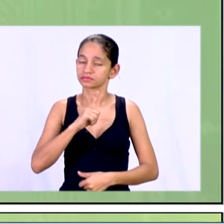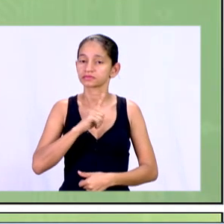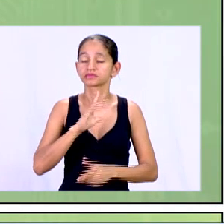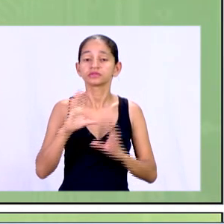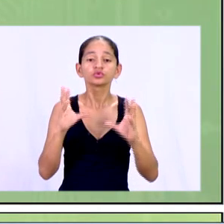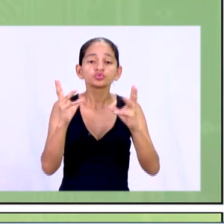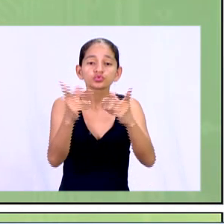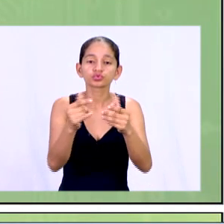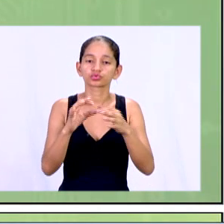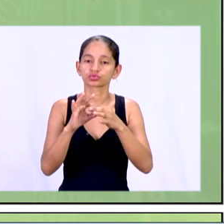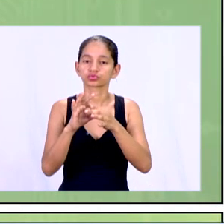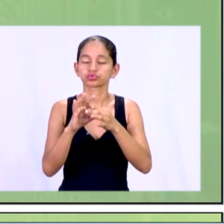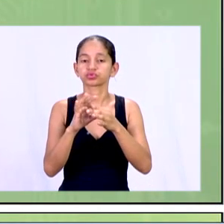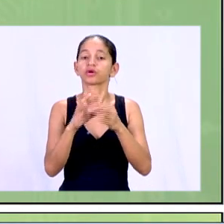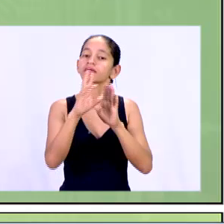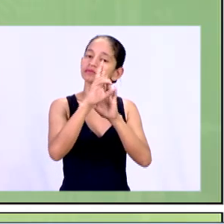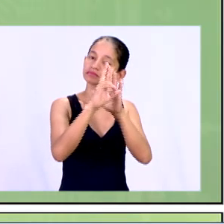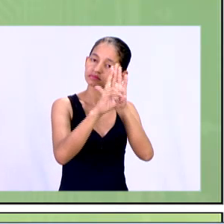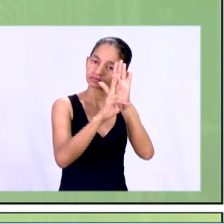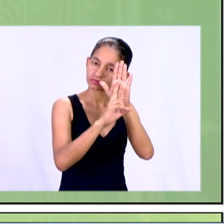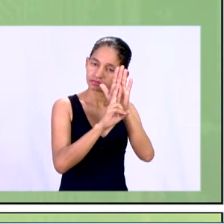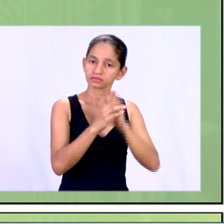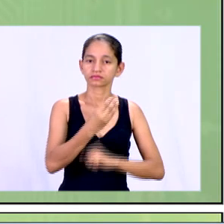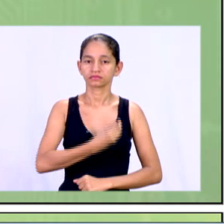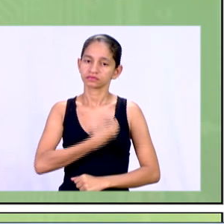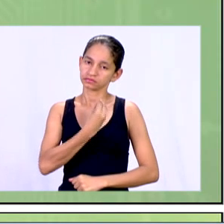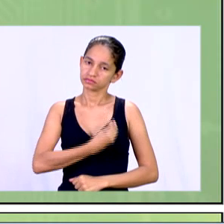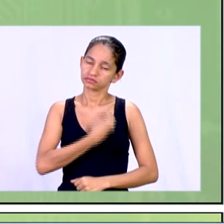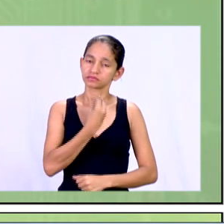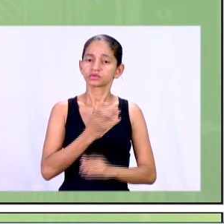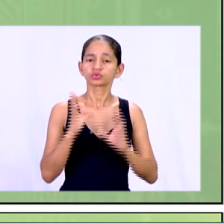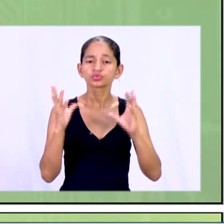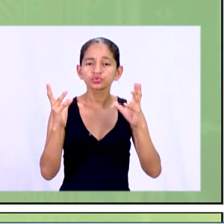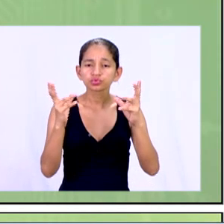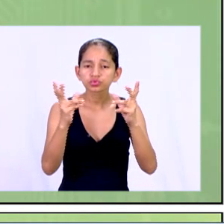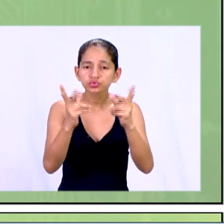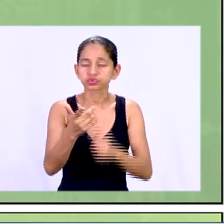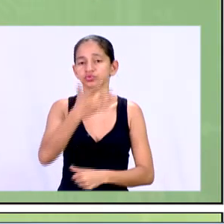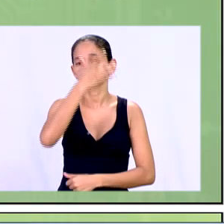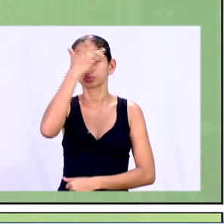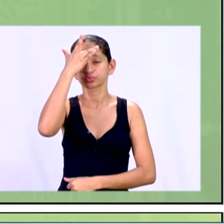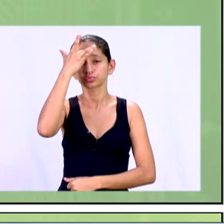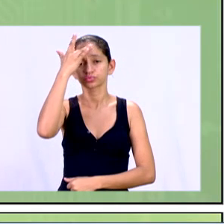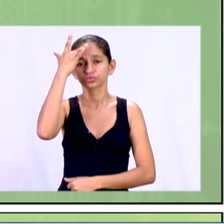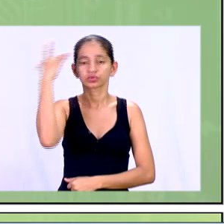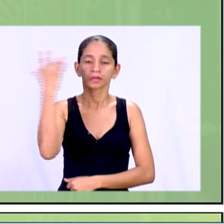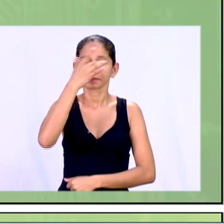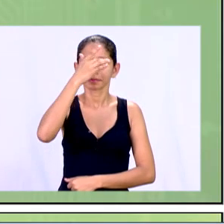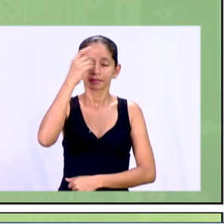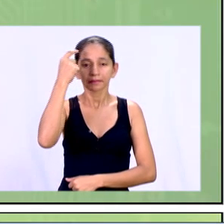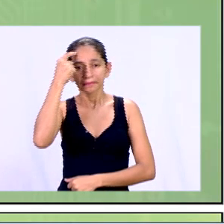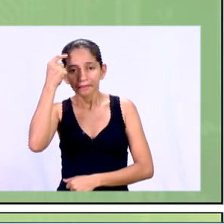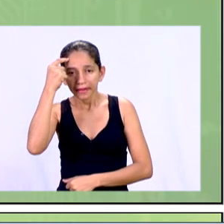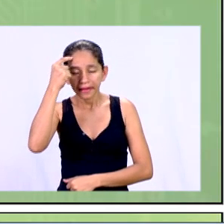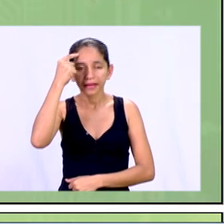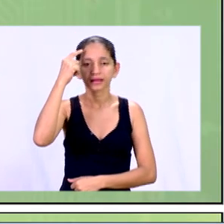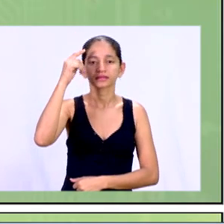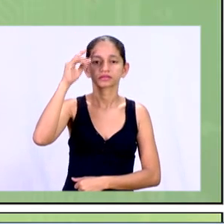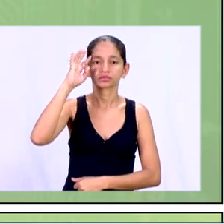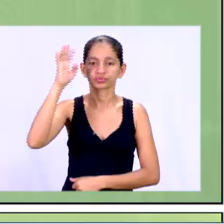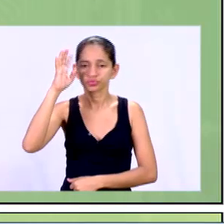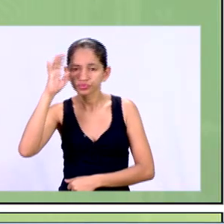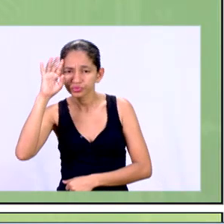suas regras de convivência. Então, todo homem, enquanto um ser racional, né, ele